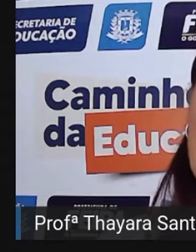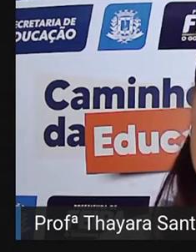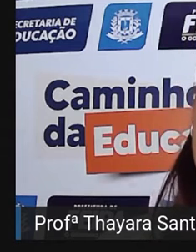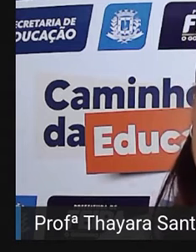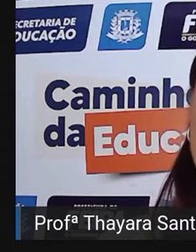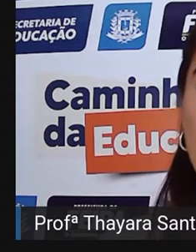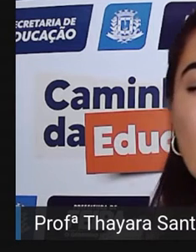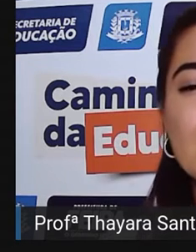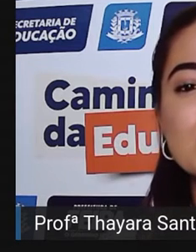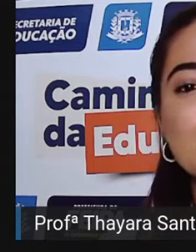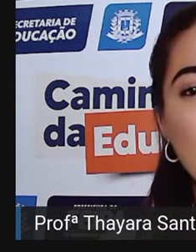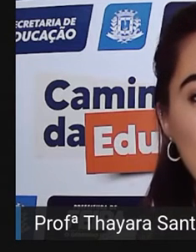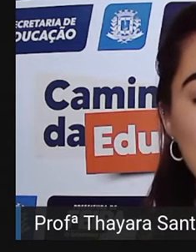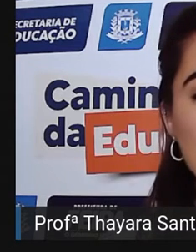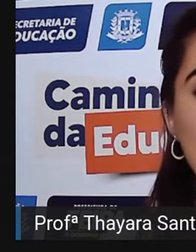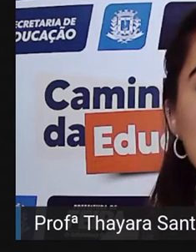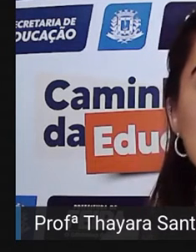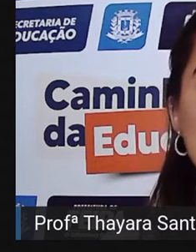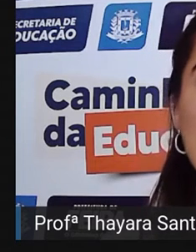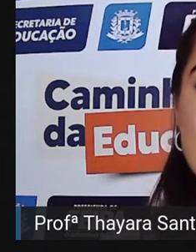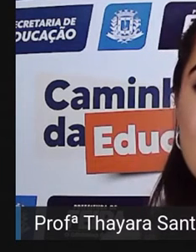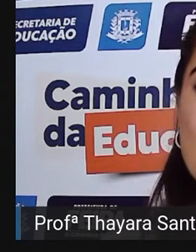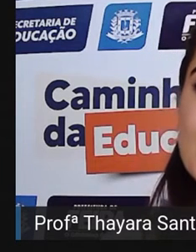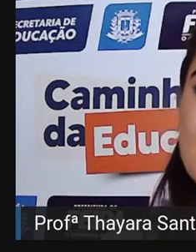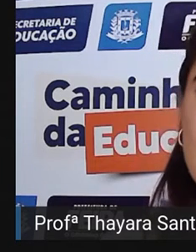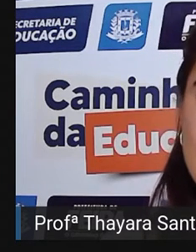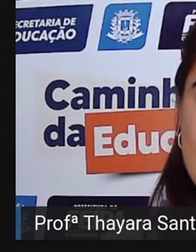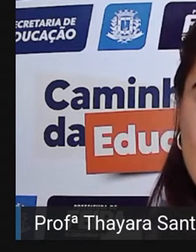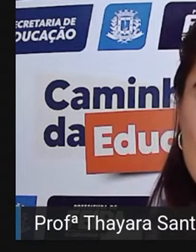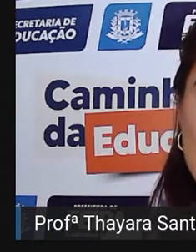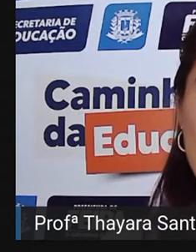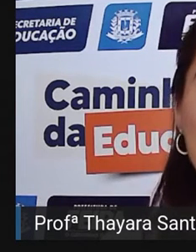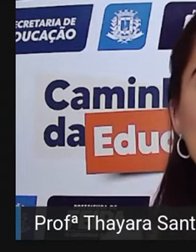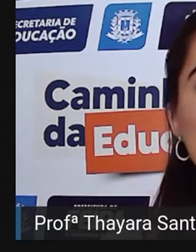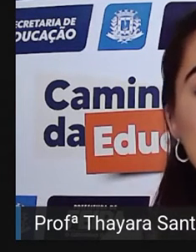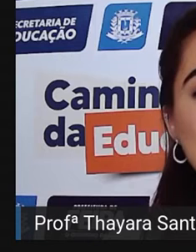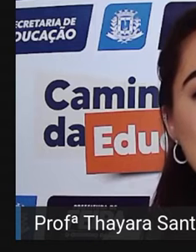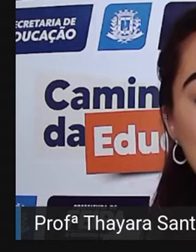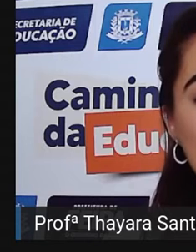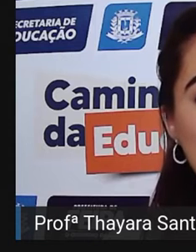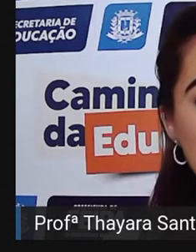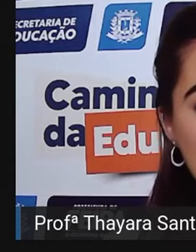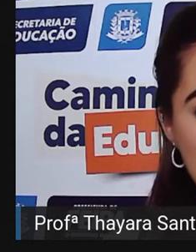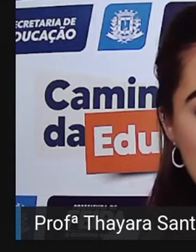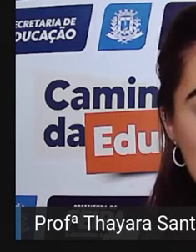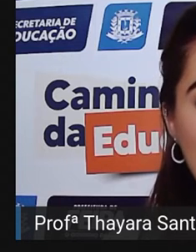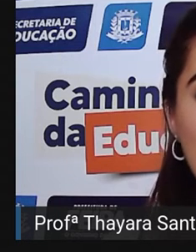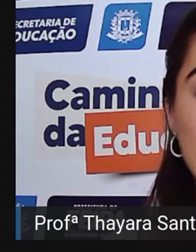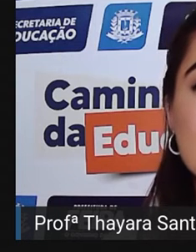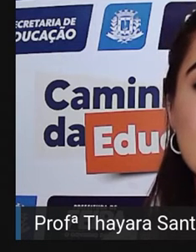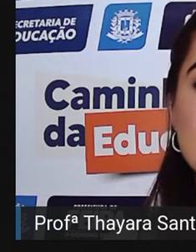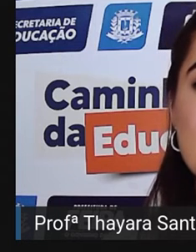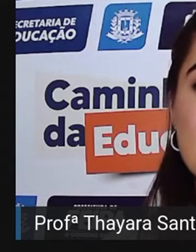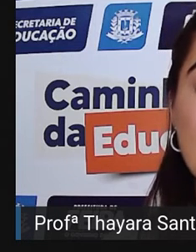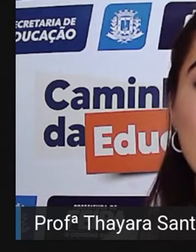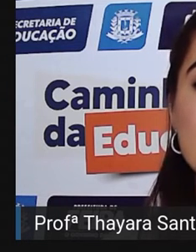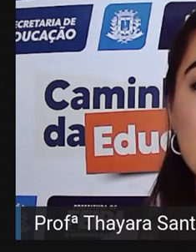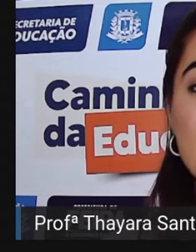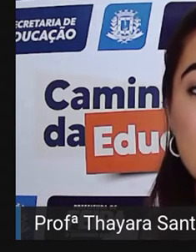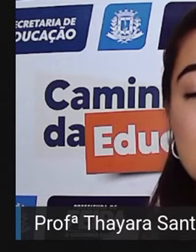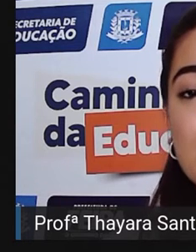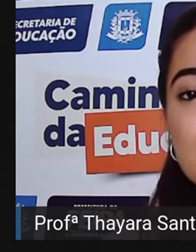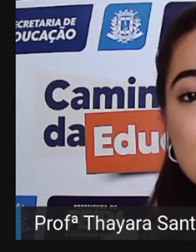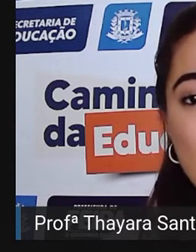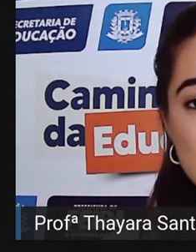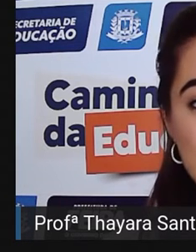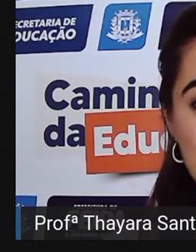escuro comprido, um pouco abaixo do ombro. Eles estão parcialmente presos hoje. Estou usando um jaleco branco. Aqui atrás de mim tem a logo da